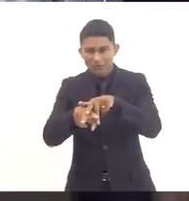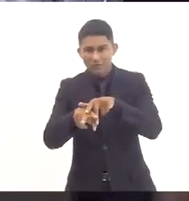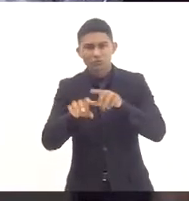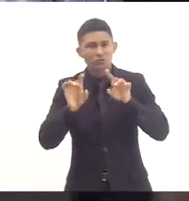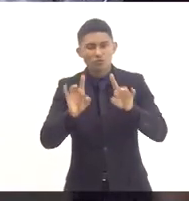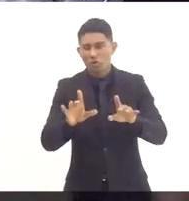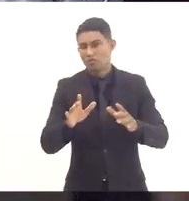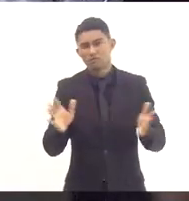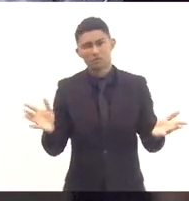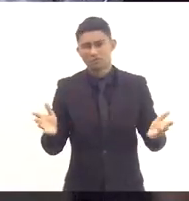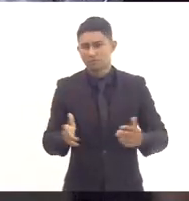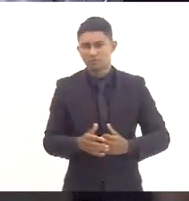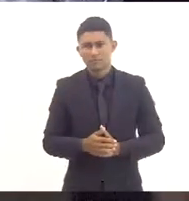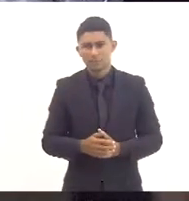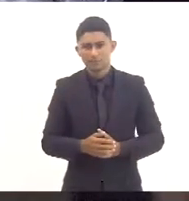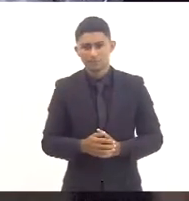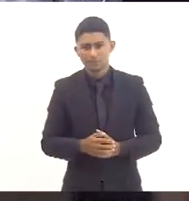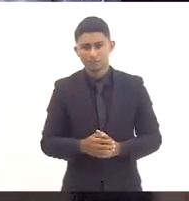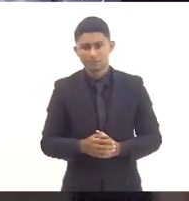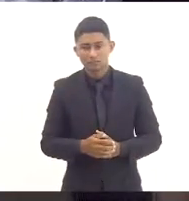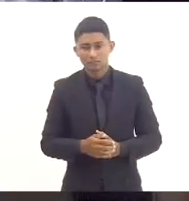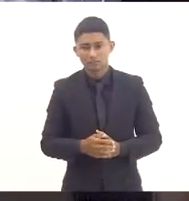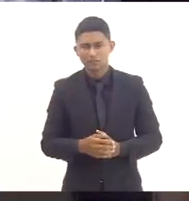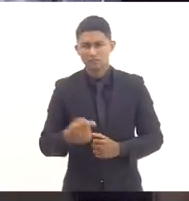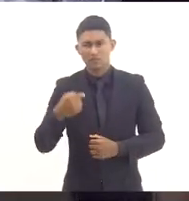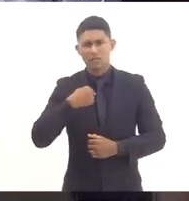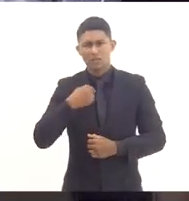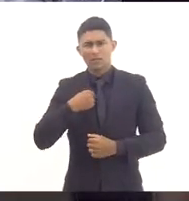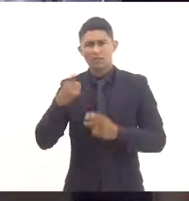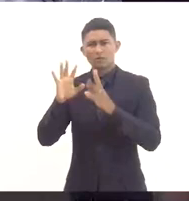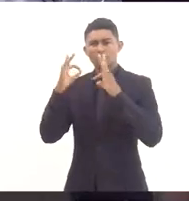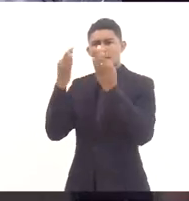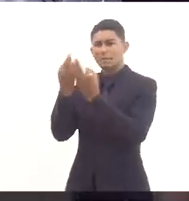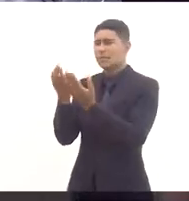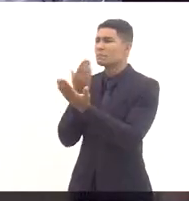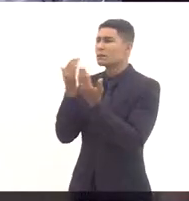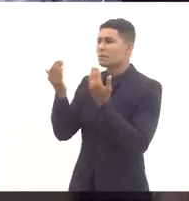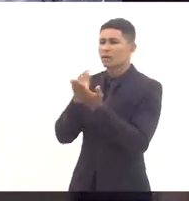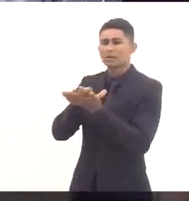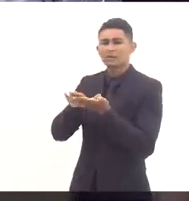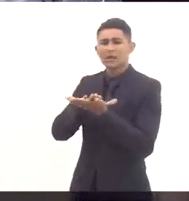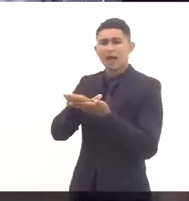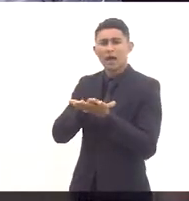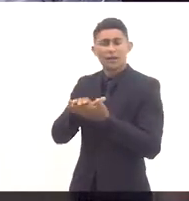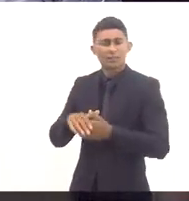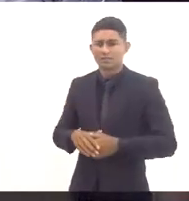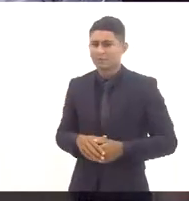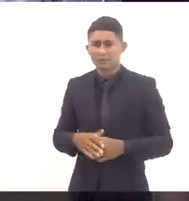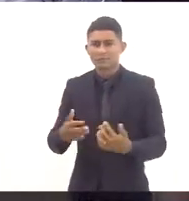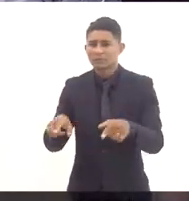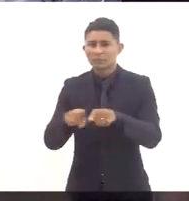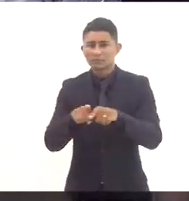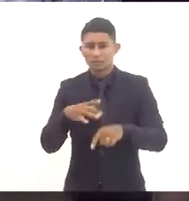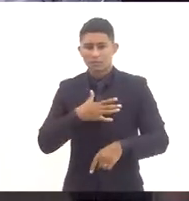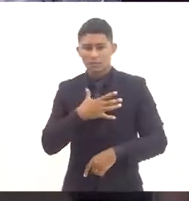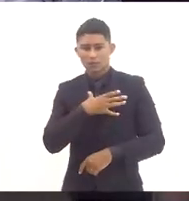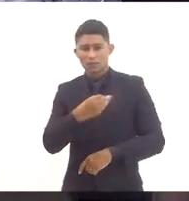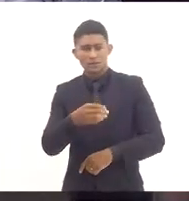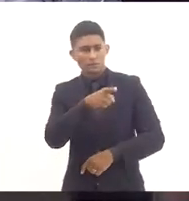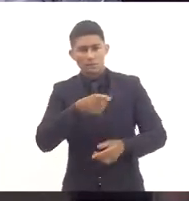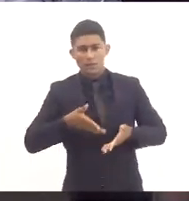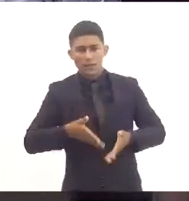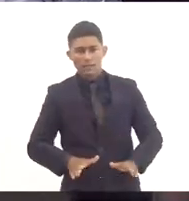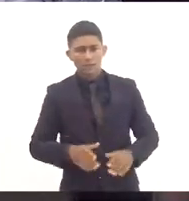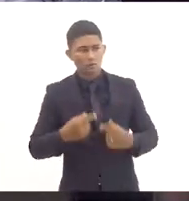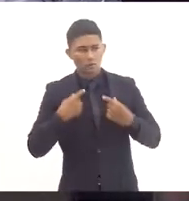entrou foi meu chinelo e eu não tinha acho que essa minha família para dizer que tinha visita no dia seguinte Meu filho nasceu sem